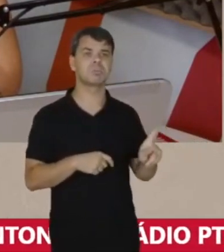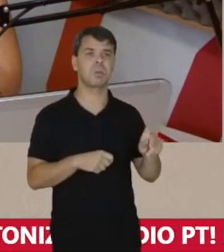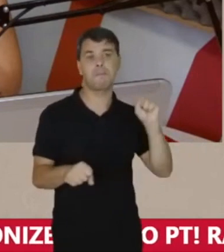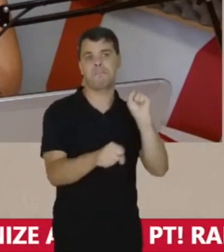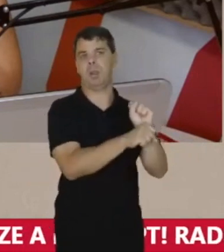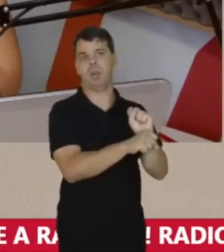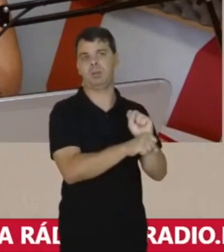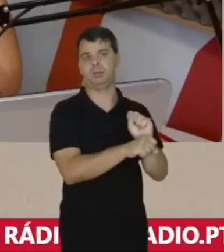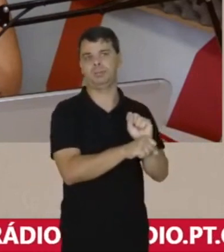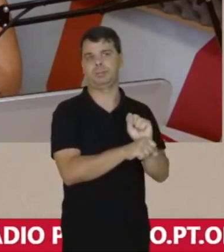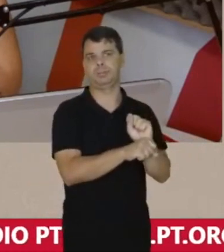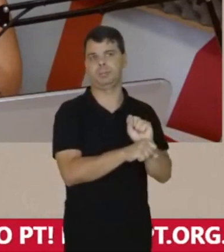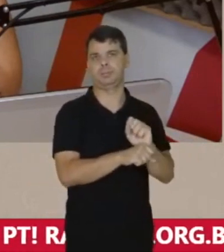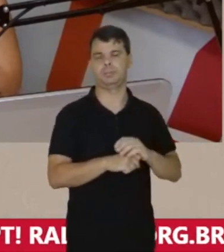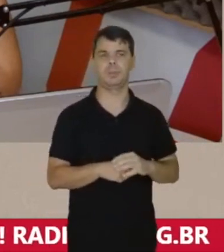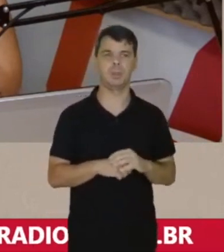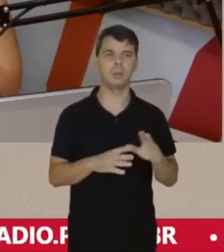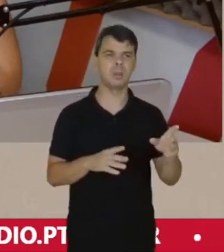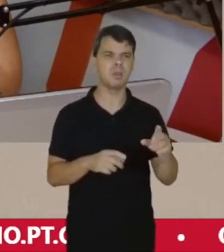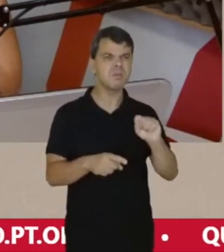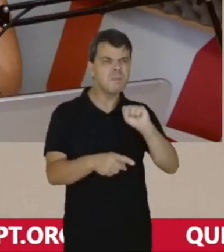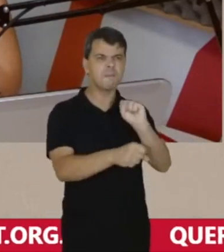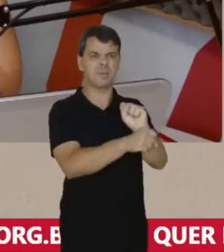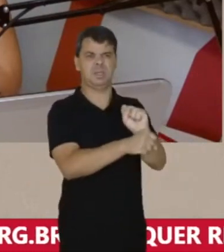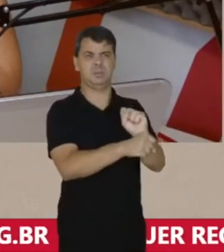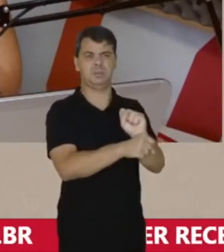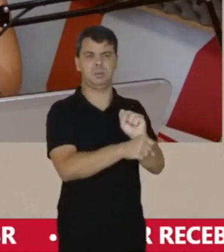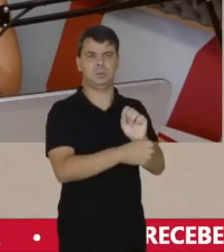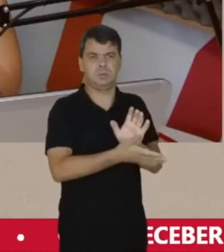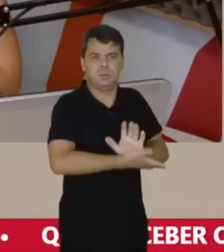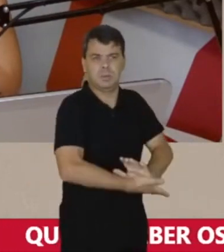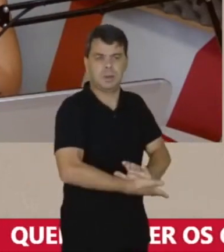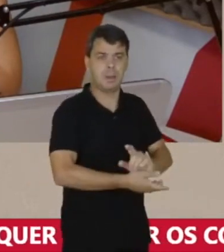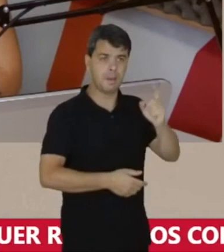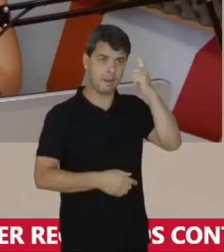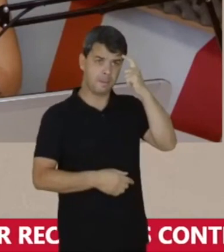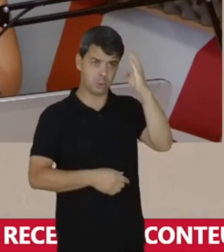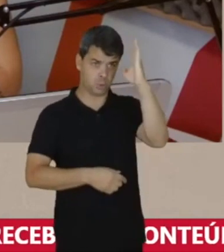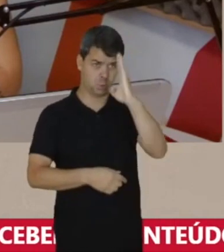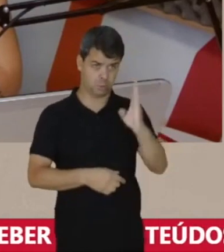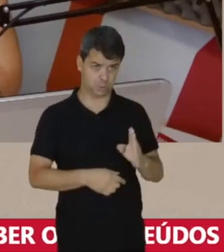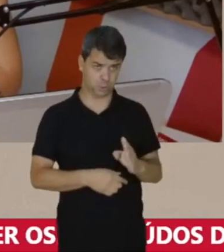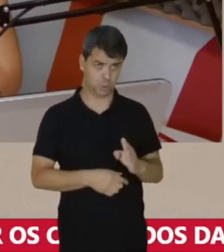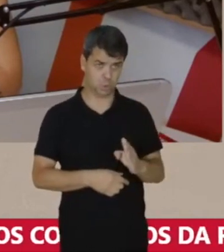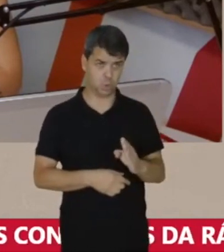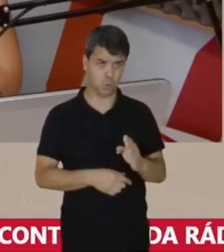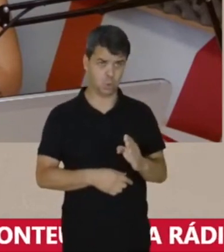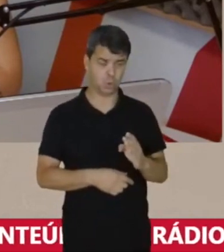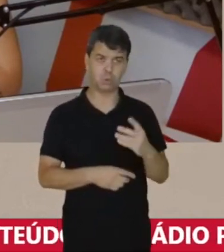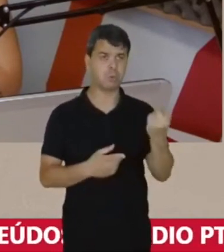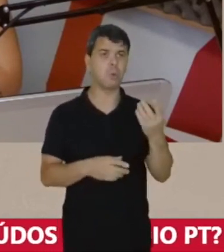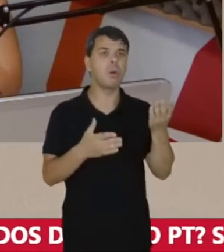contidos, né? Reprimidos, né? Pensa um país e uma república que não nos